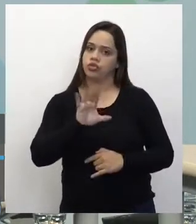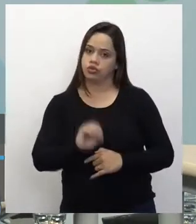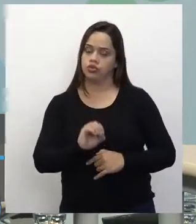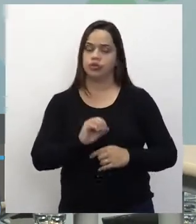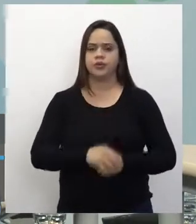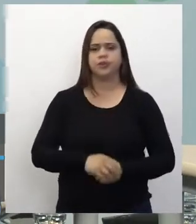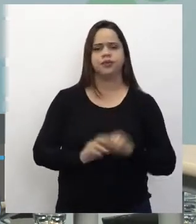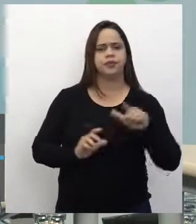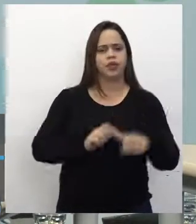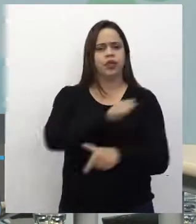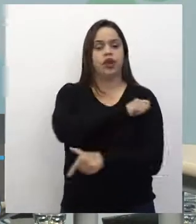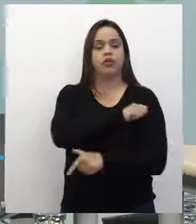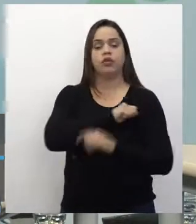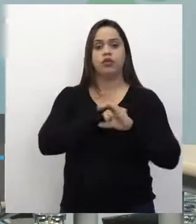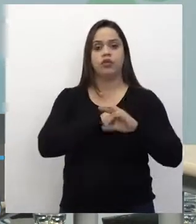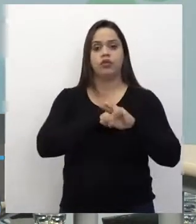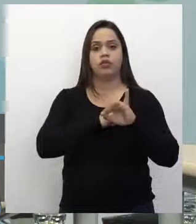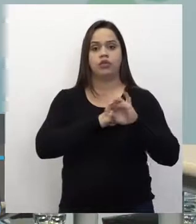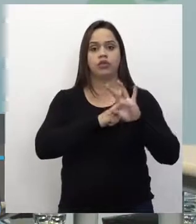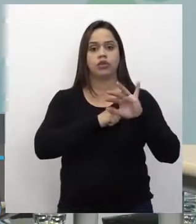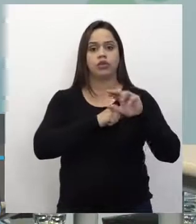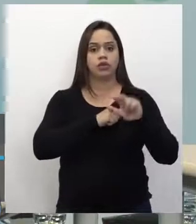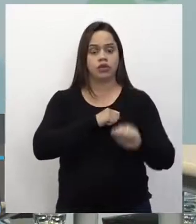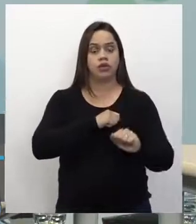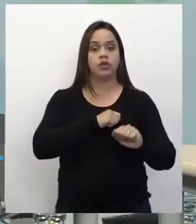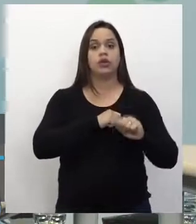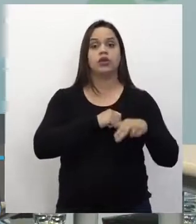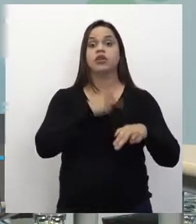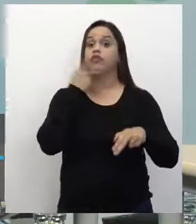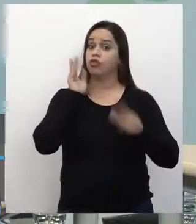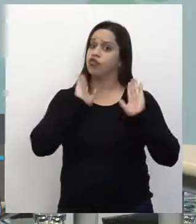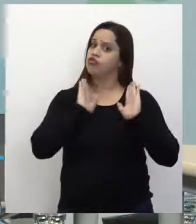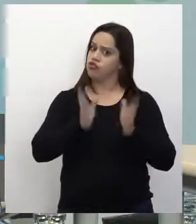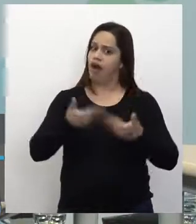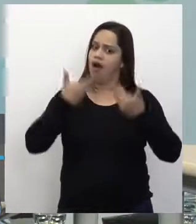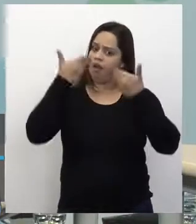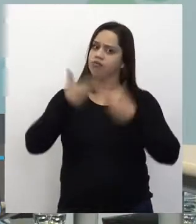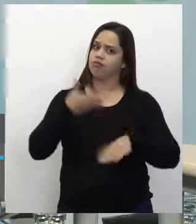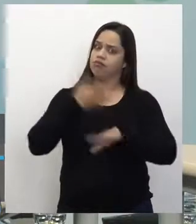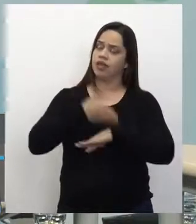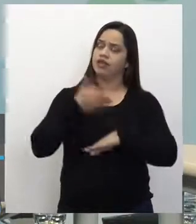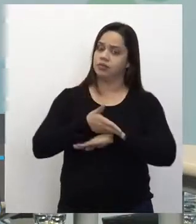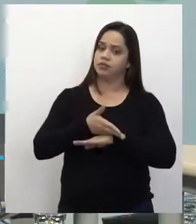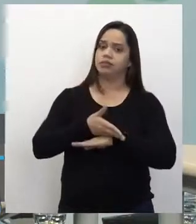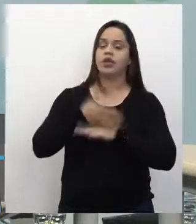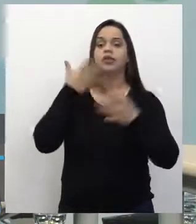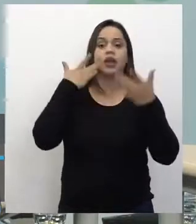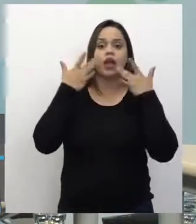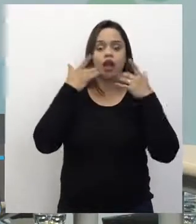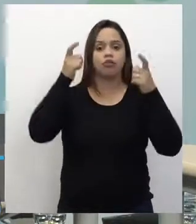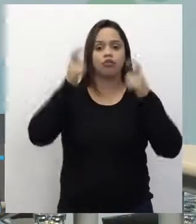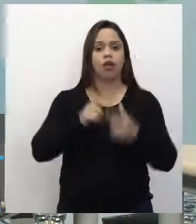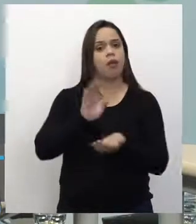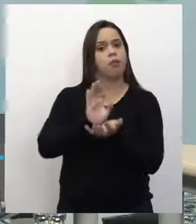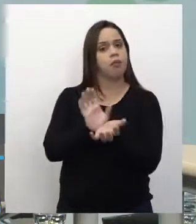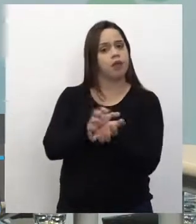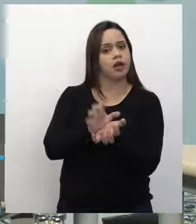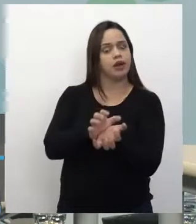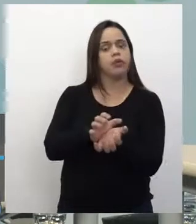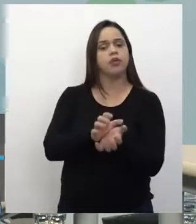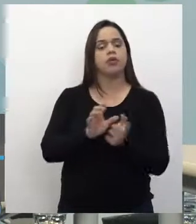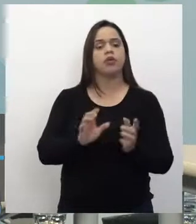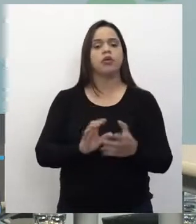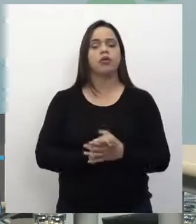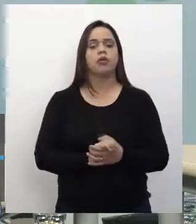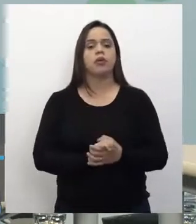O Christian falou que fez um teatro, né? Já participou de uma peça em Pernambuco. Só que,